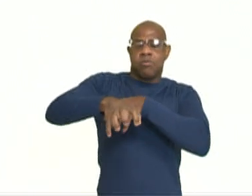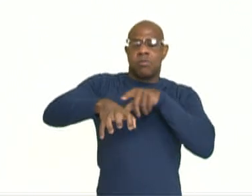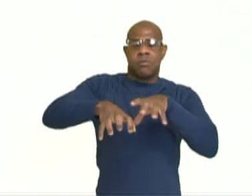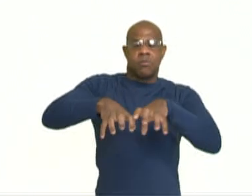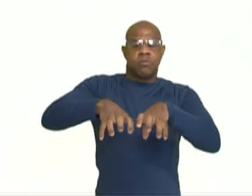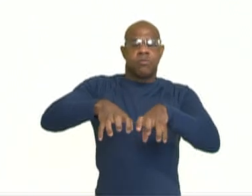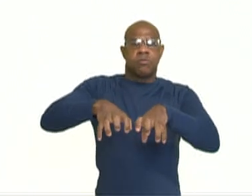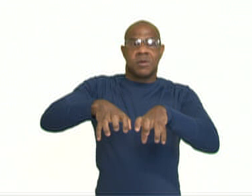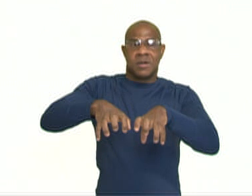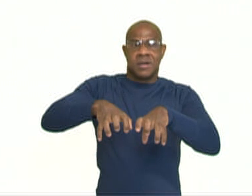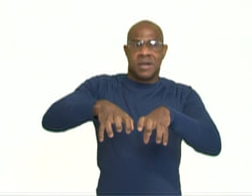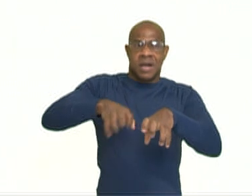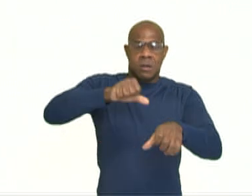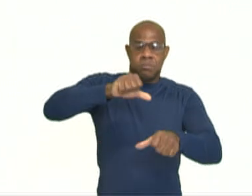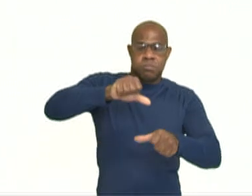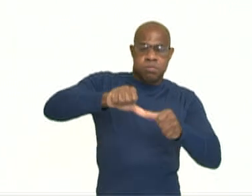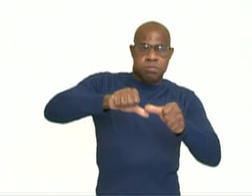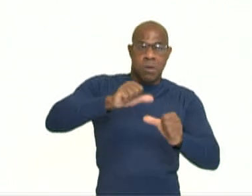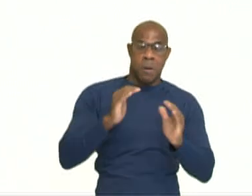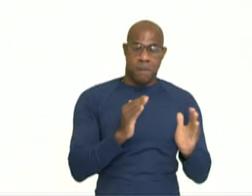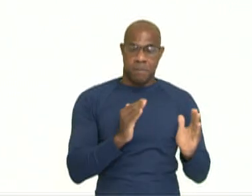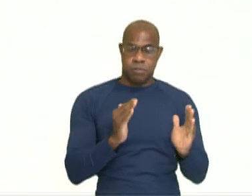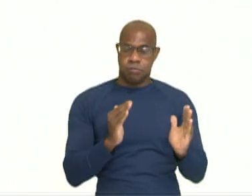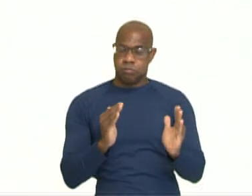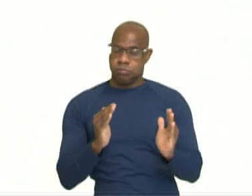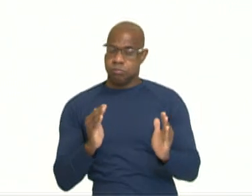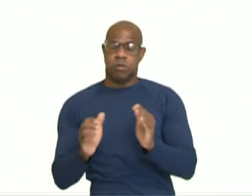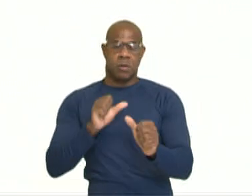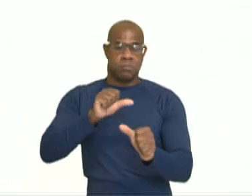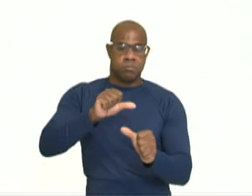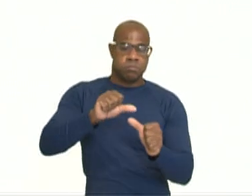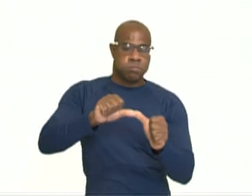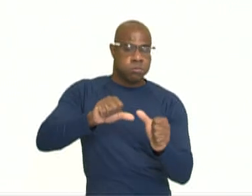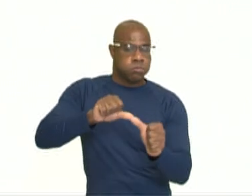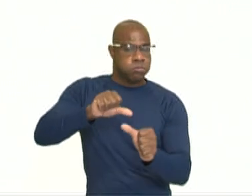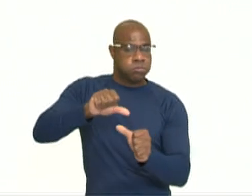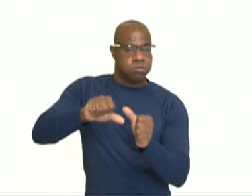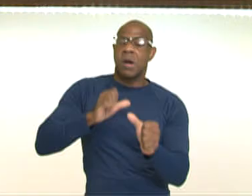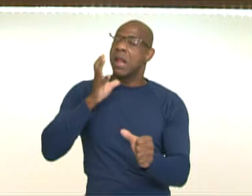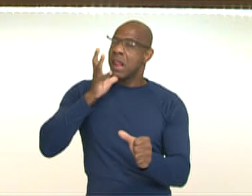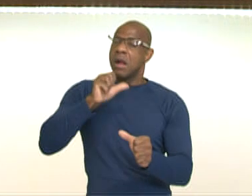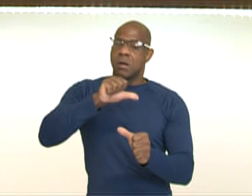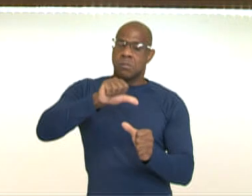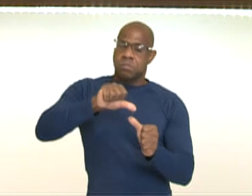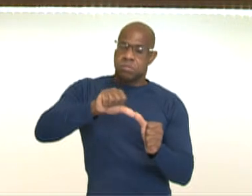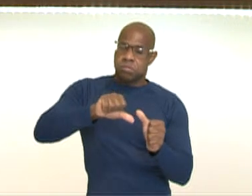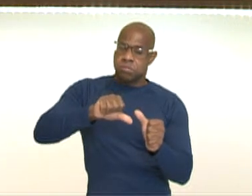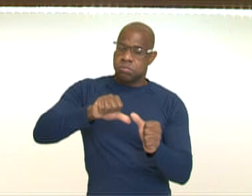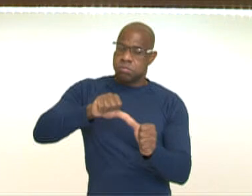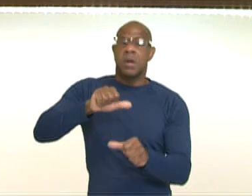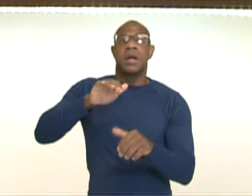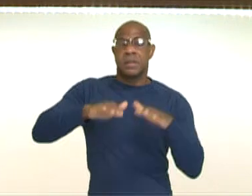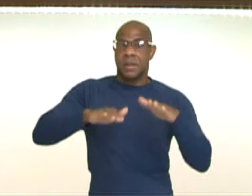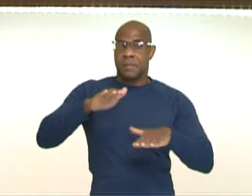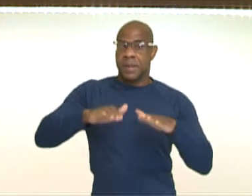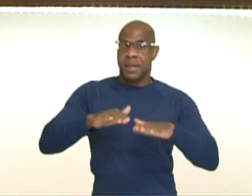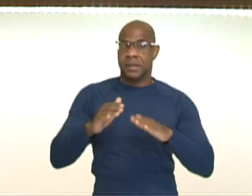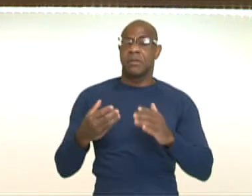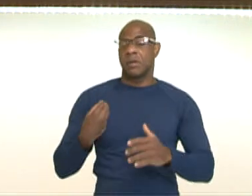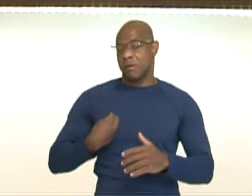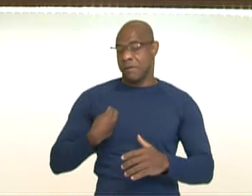sofrer transformação. Essa transformação, claro que lenta, em detrimento do nosso tempo de